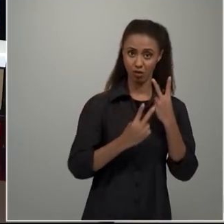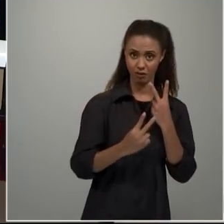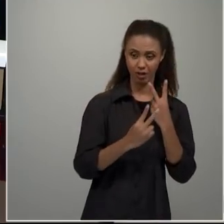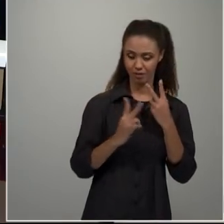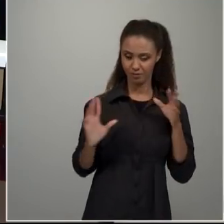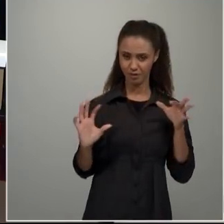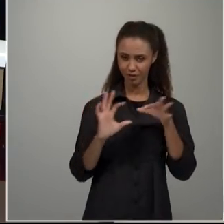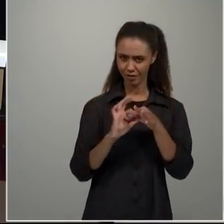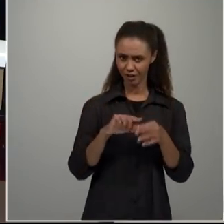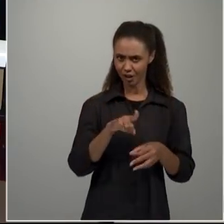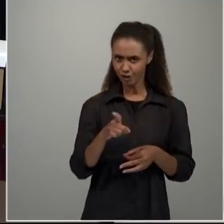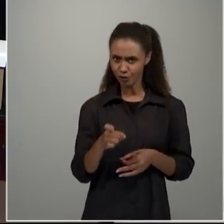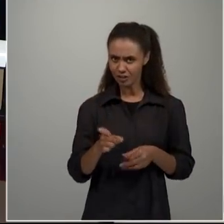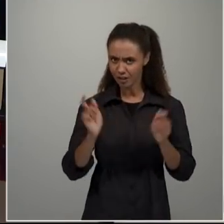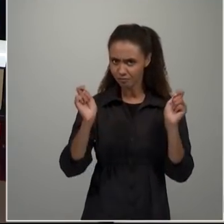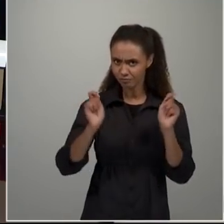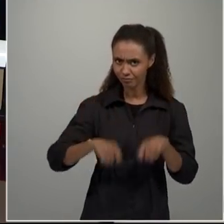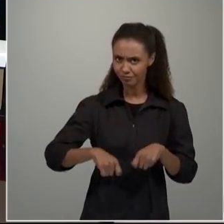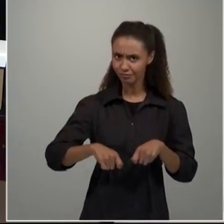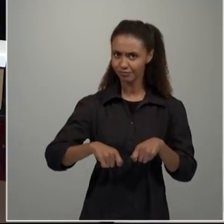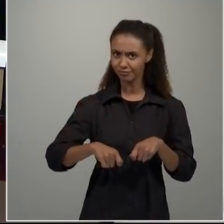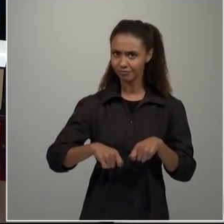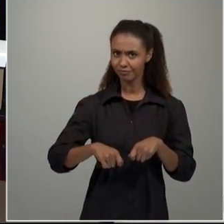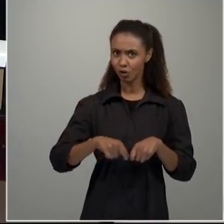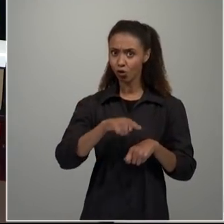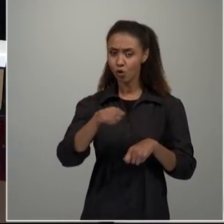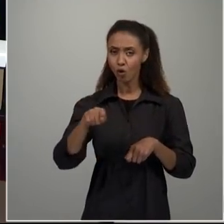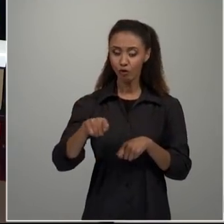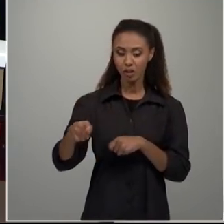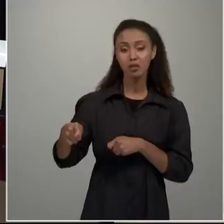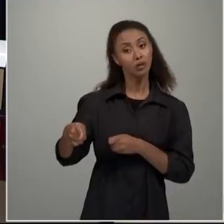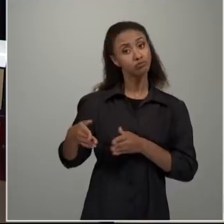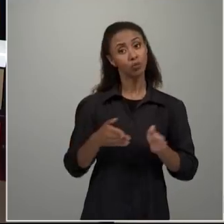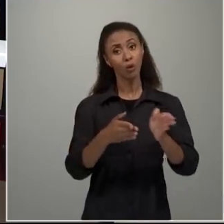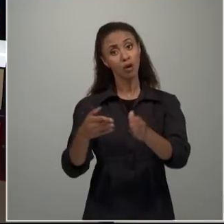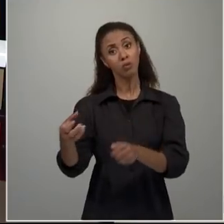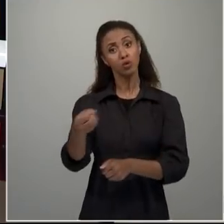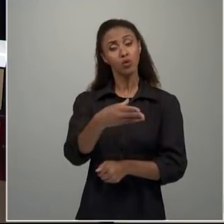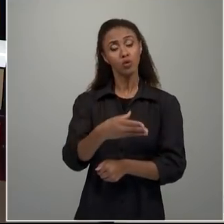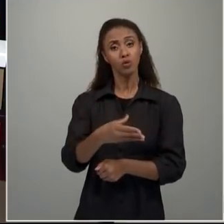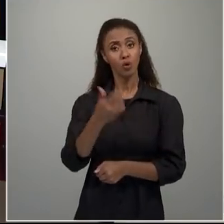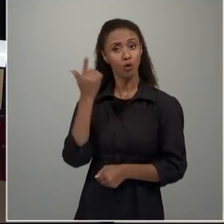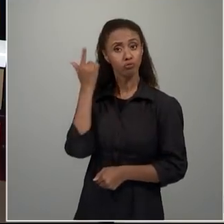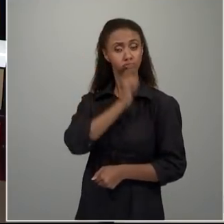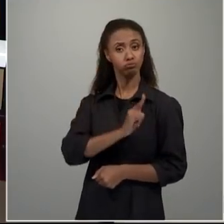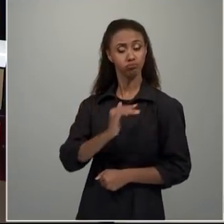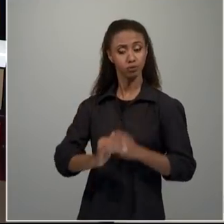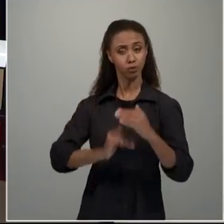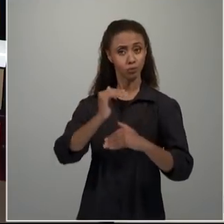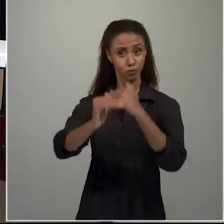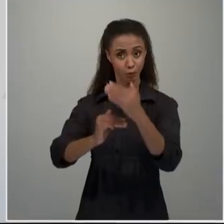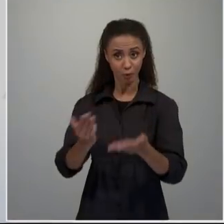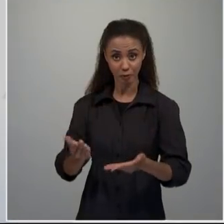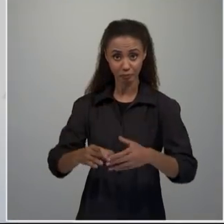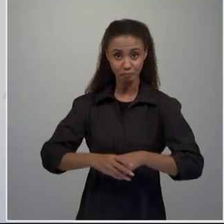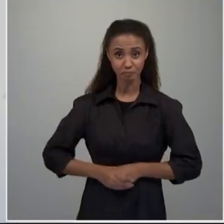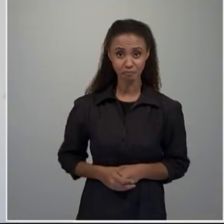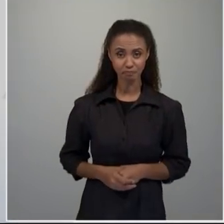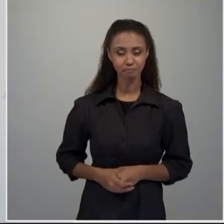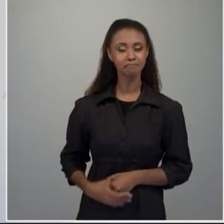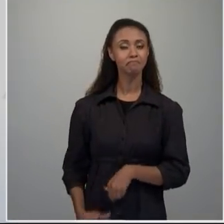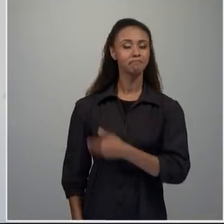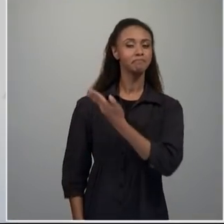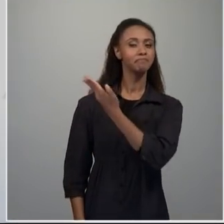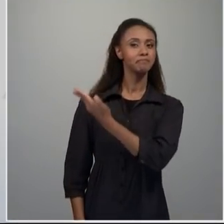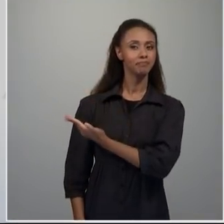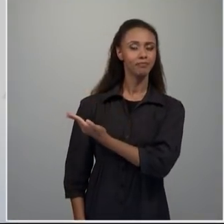para que você possa de fato construir uma nova caminhada tudo bem aí o que eu tenho aqui do team além de hoje self eu